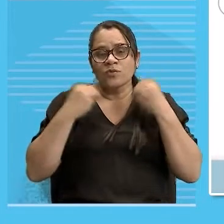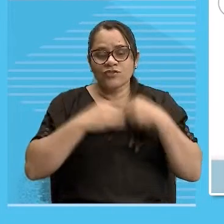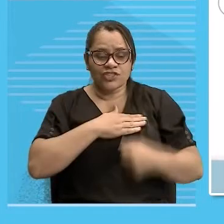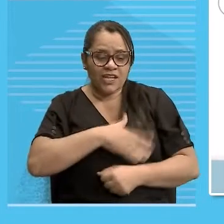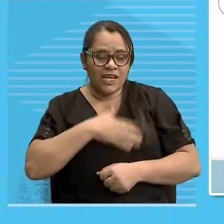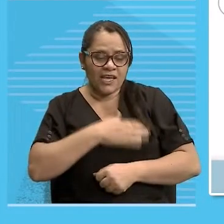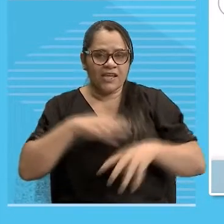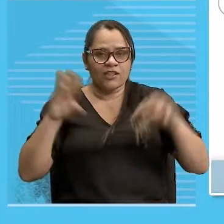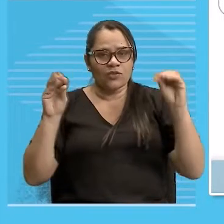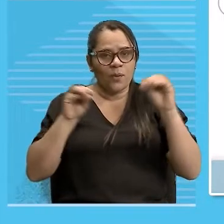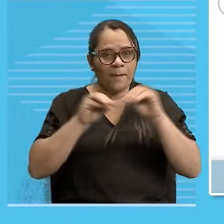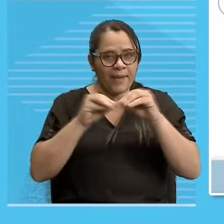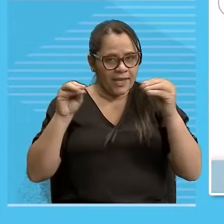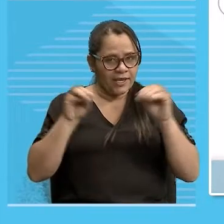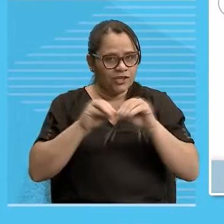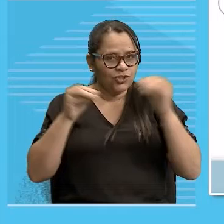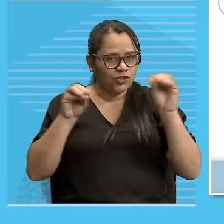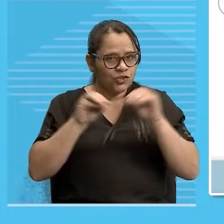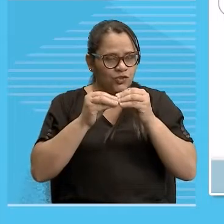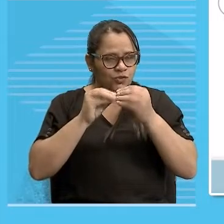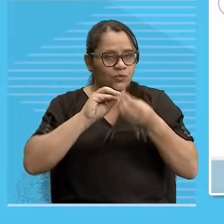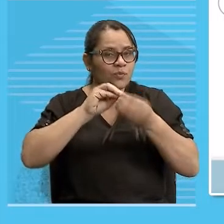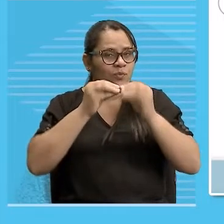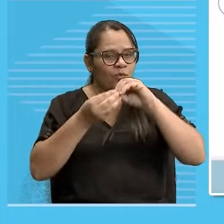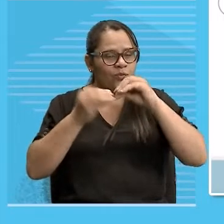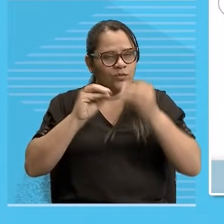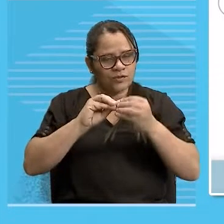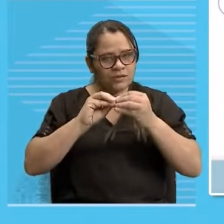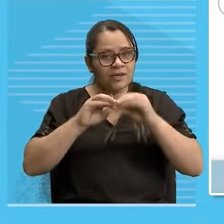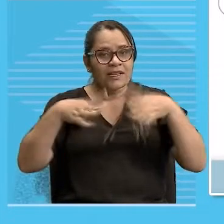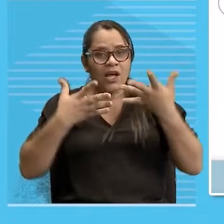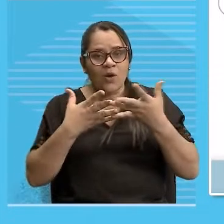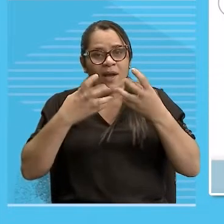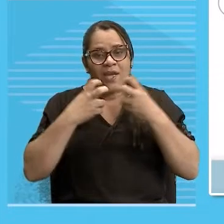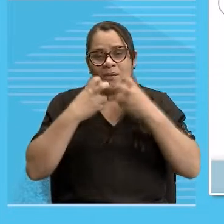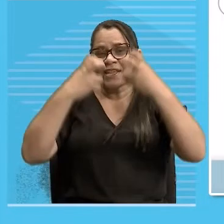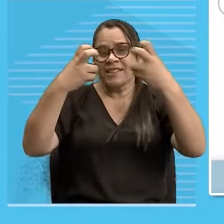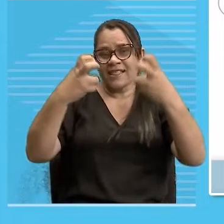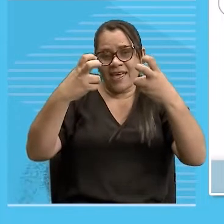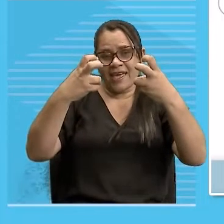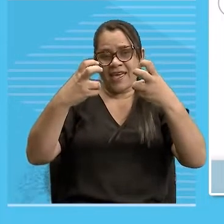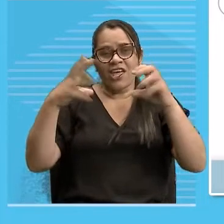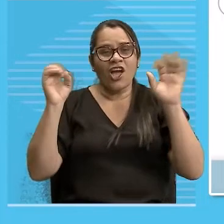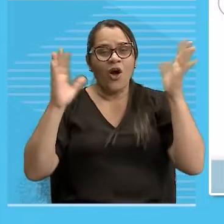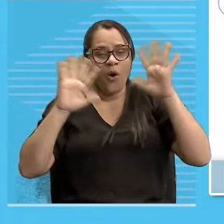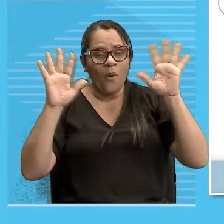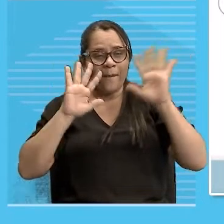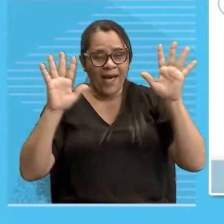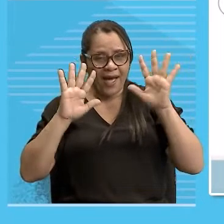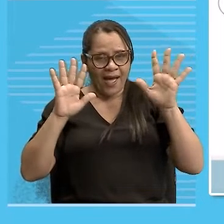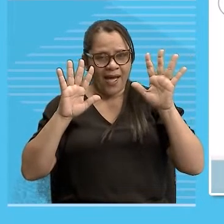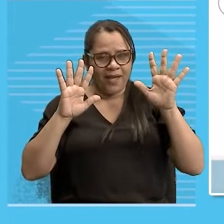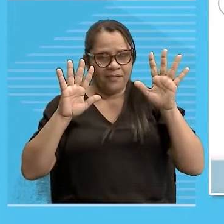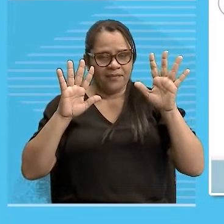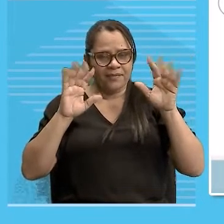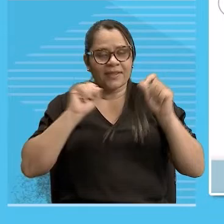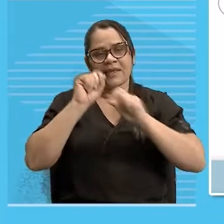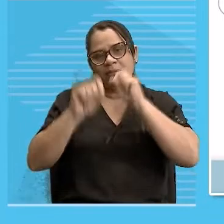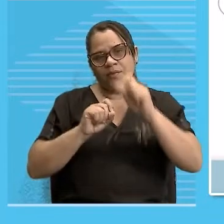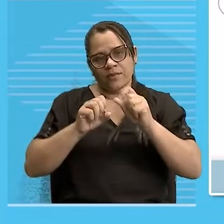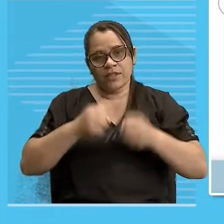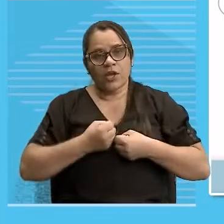amo! Disse sua boca. Não resisti à vontade louca. Gritei alto. Oba! Olha que